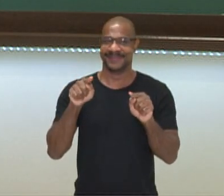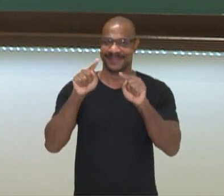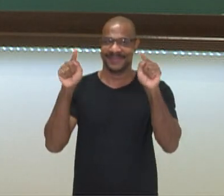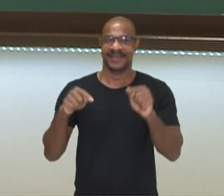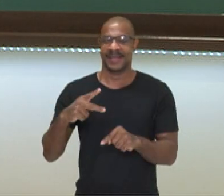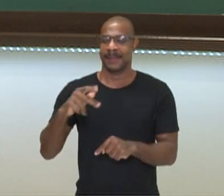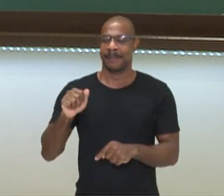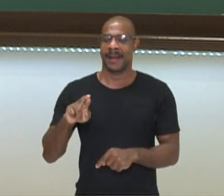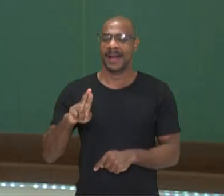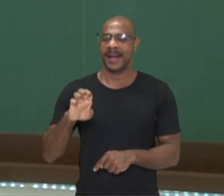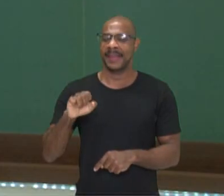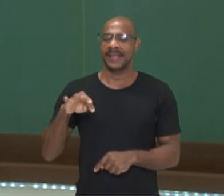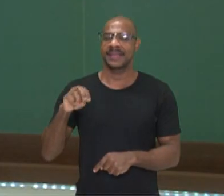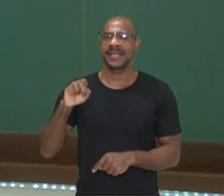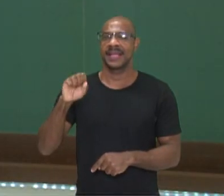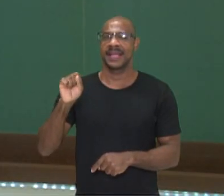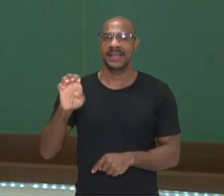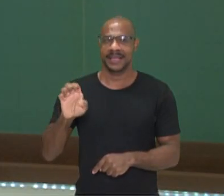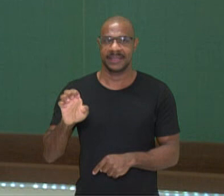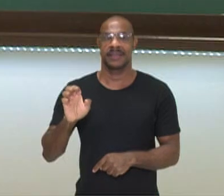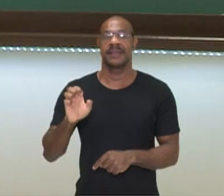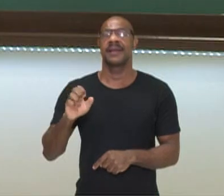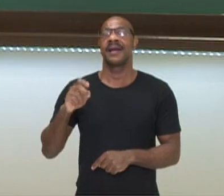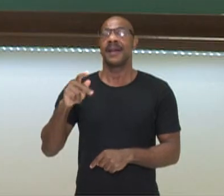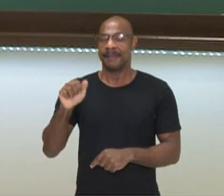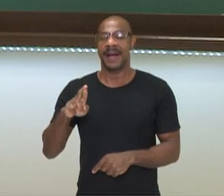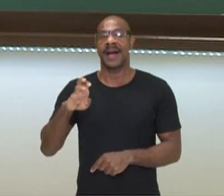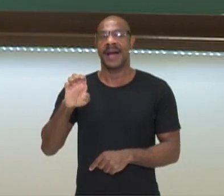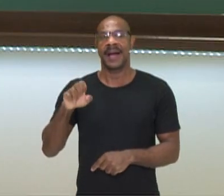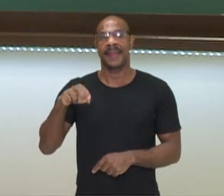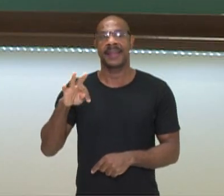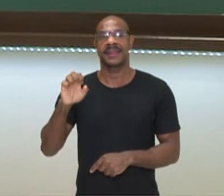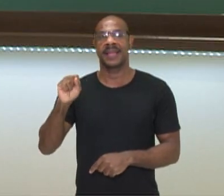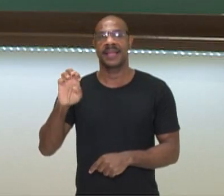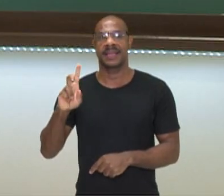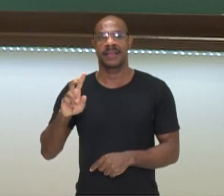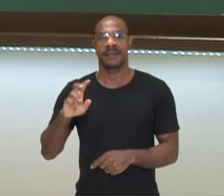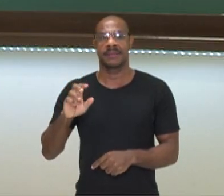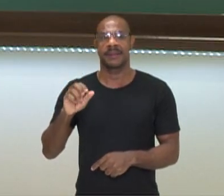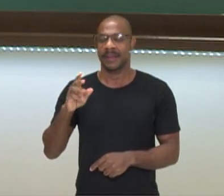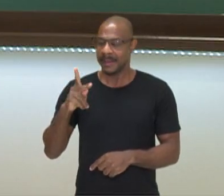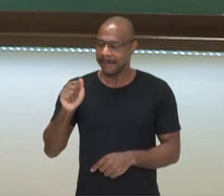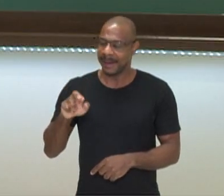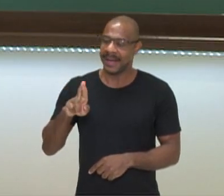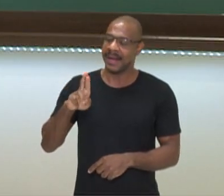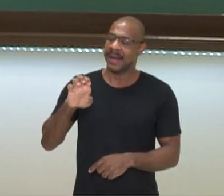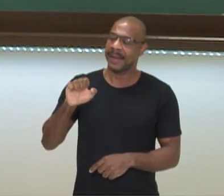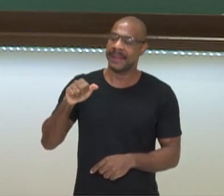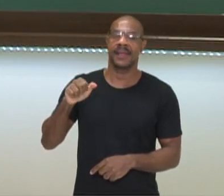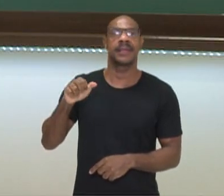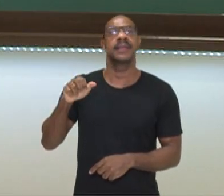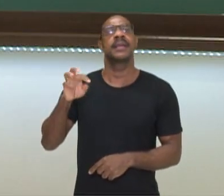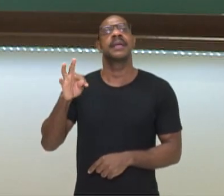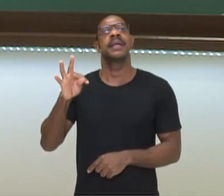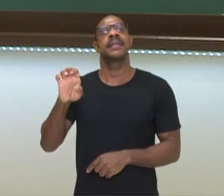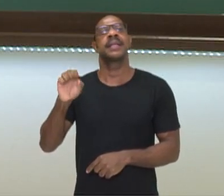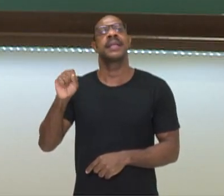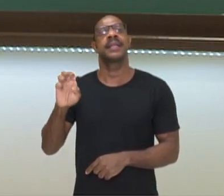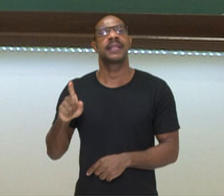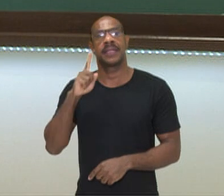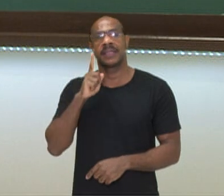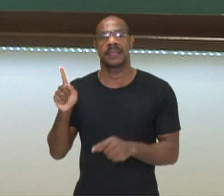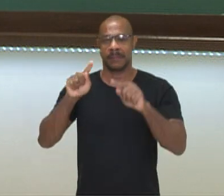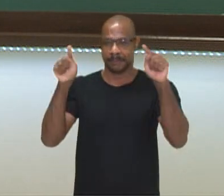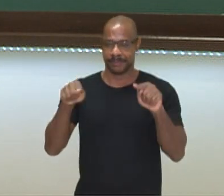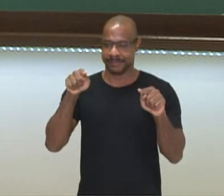apareceu? O parênteses. Então, eu vou olhar primeiro para essas operações que estão no parênteses. Se